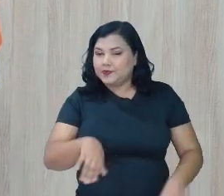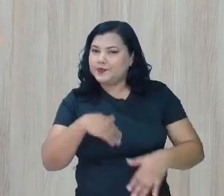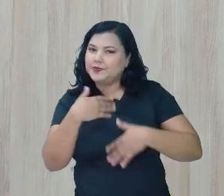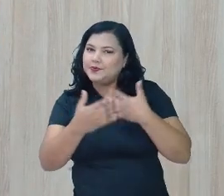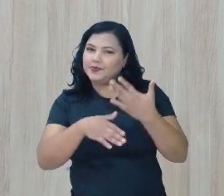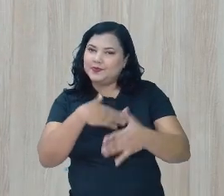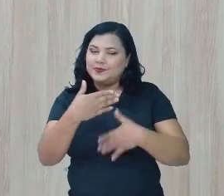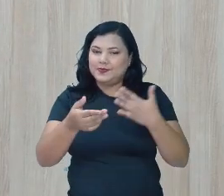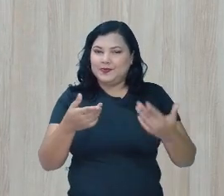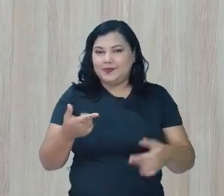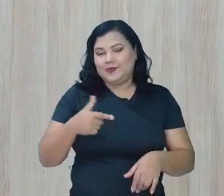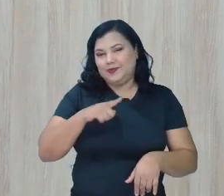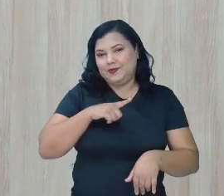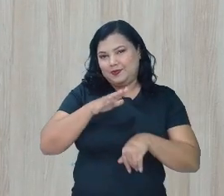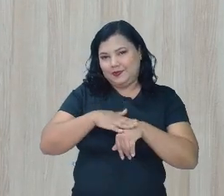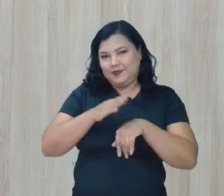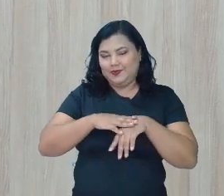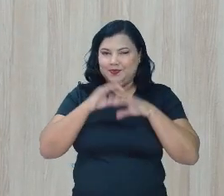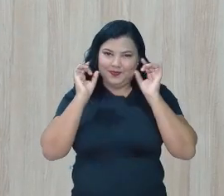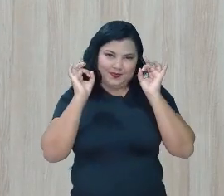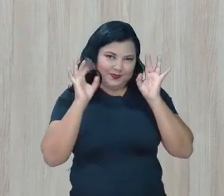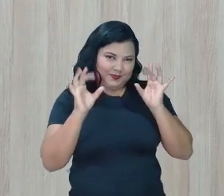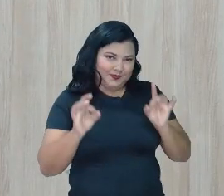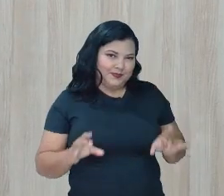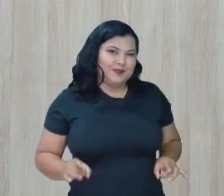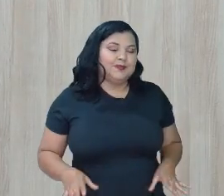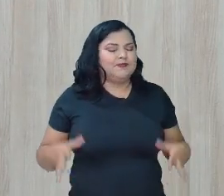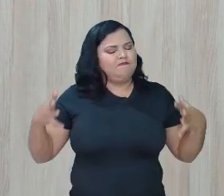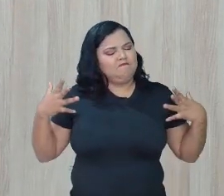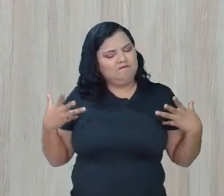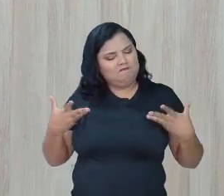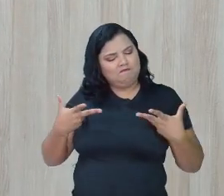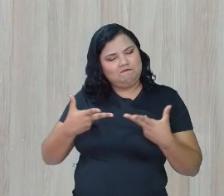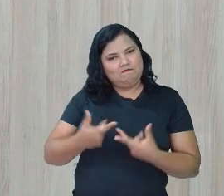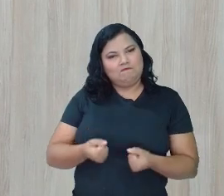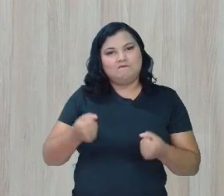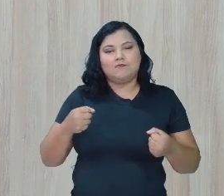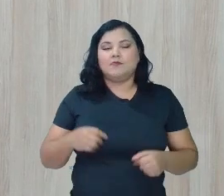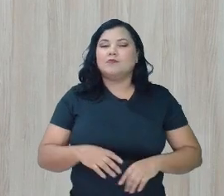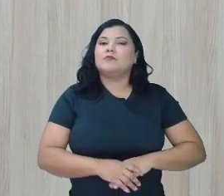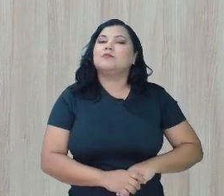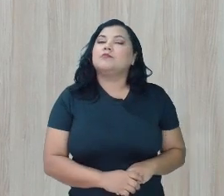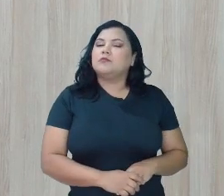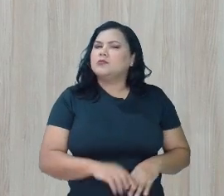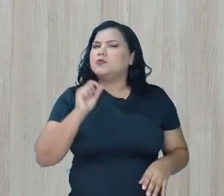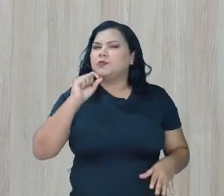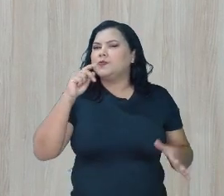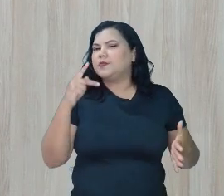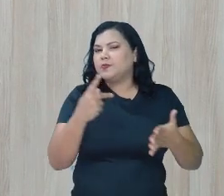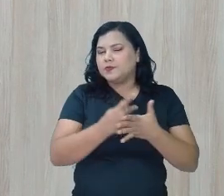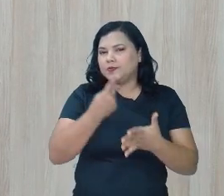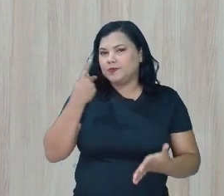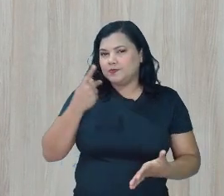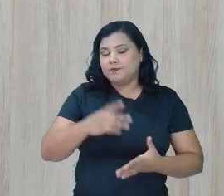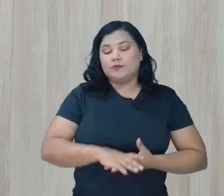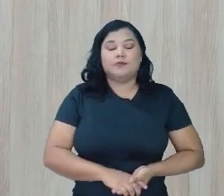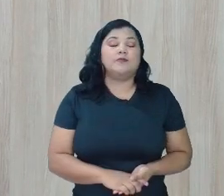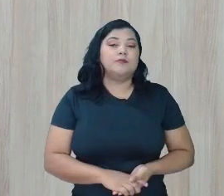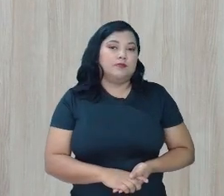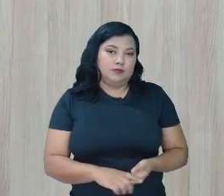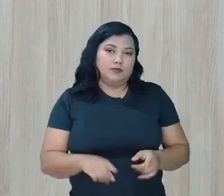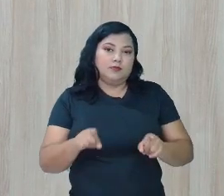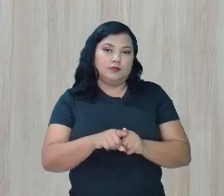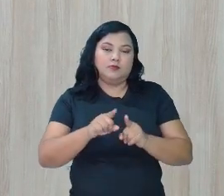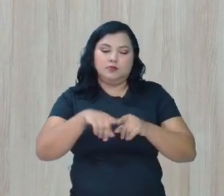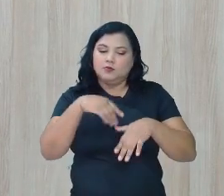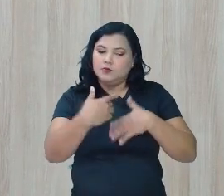aquele clímax, não é? Aquele momento maravilhoso de suspense, o que é que vai acontecer? E o desfecho